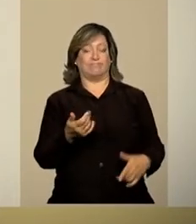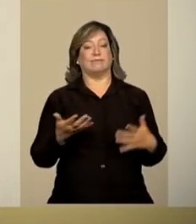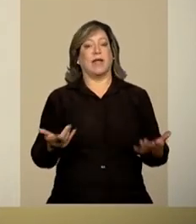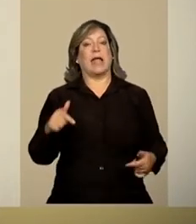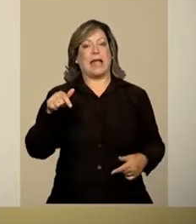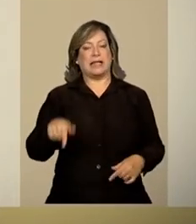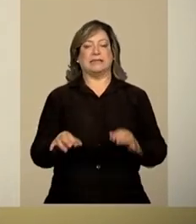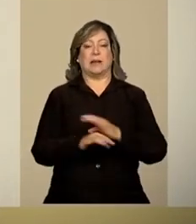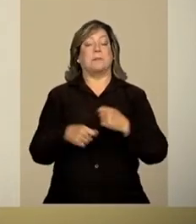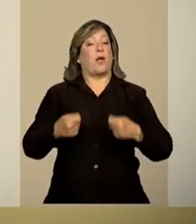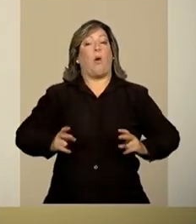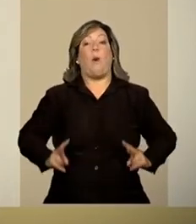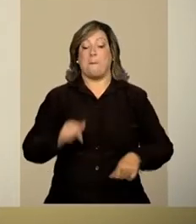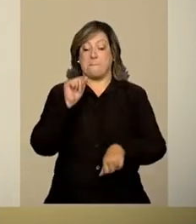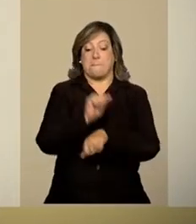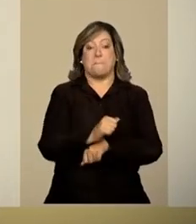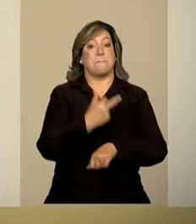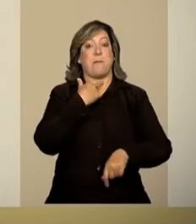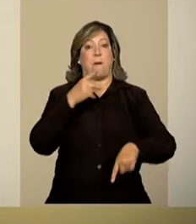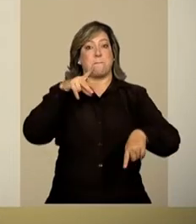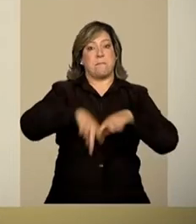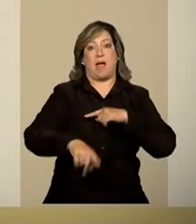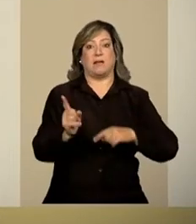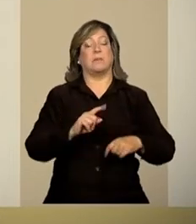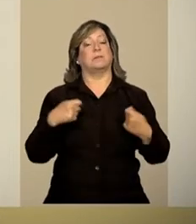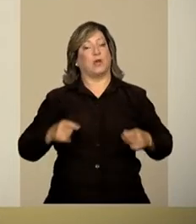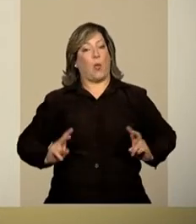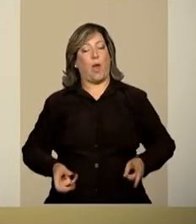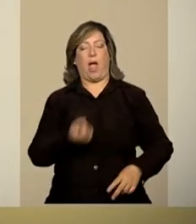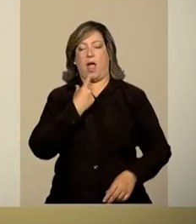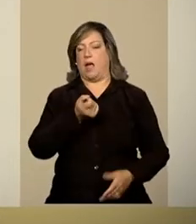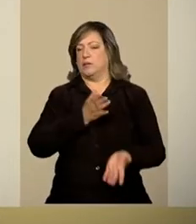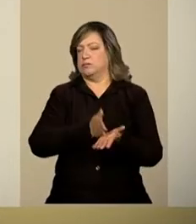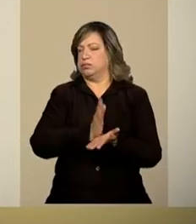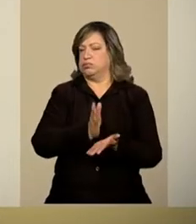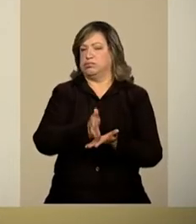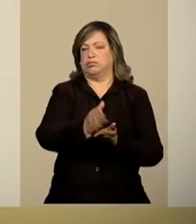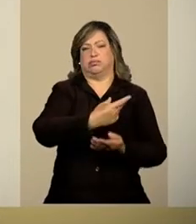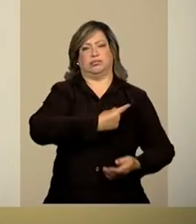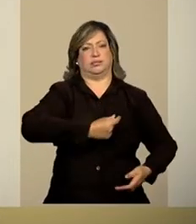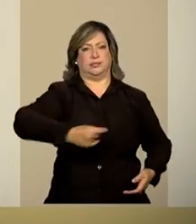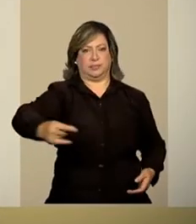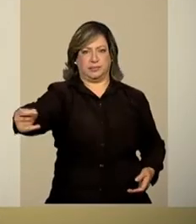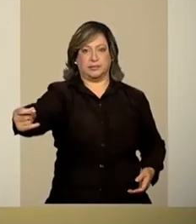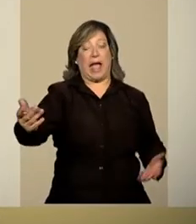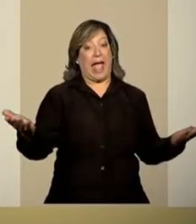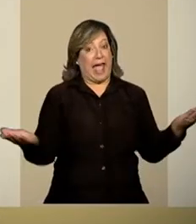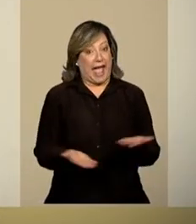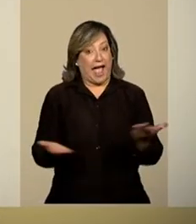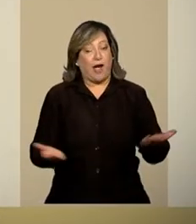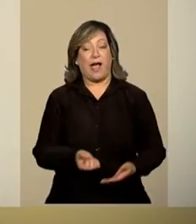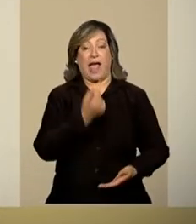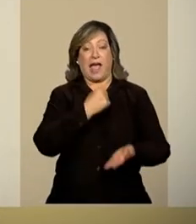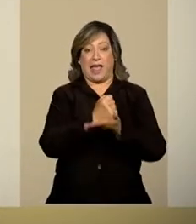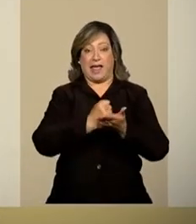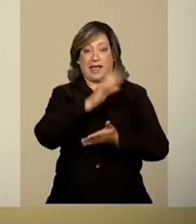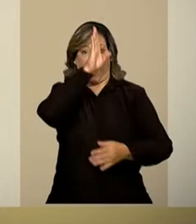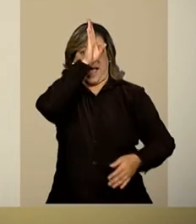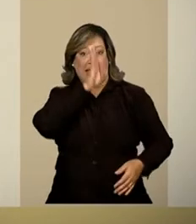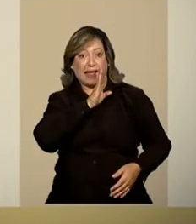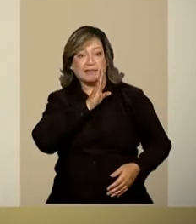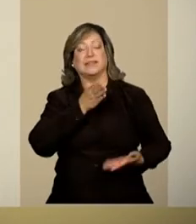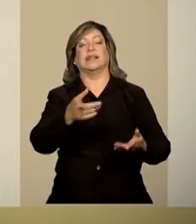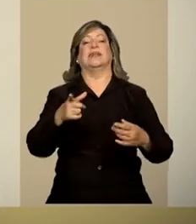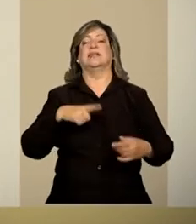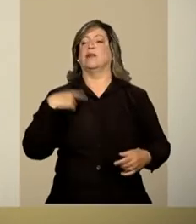tratamento tem que ser continuo para garantir a saúde das pessoas agora com o remédio de graça ninguém mais